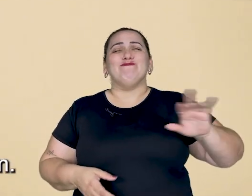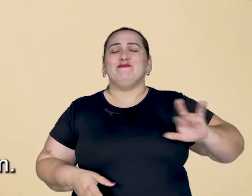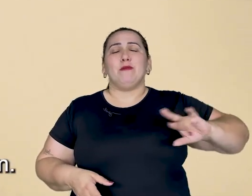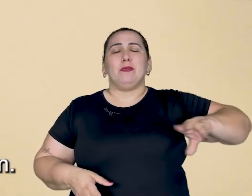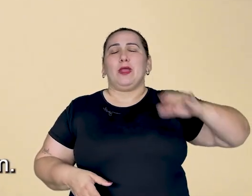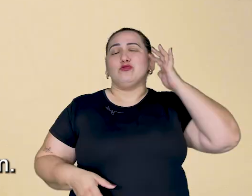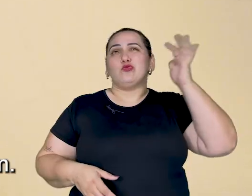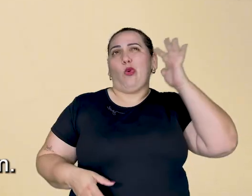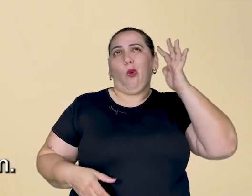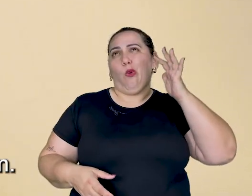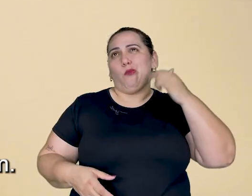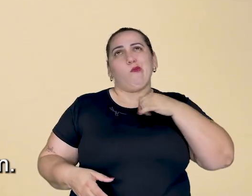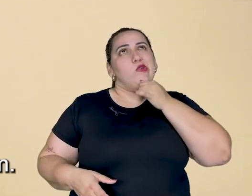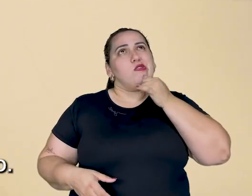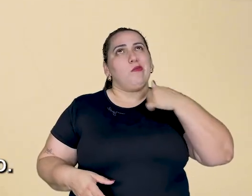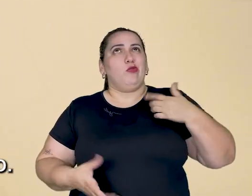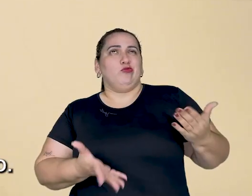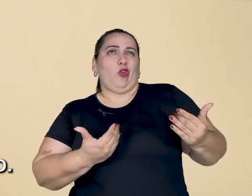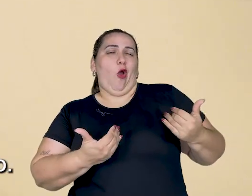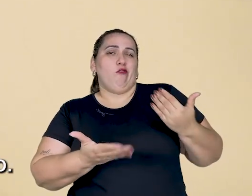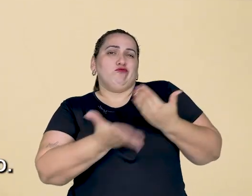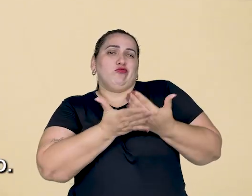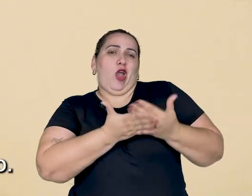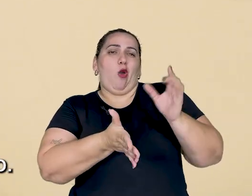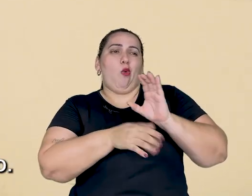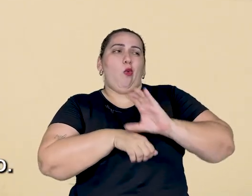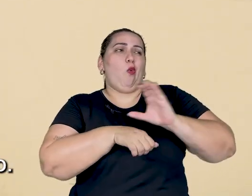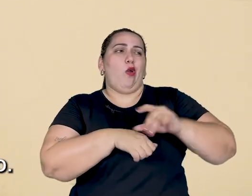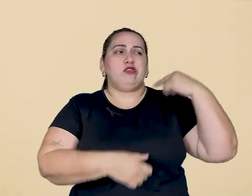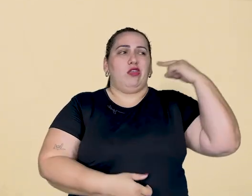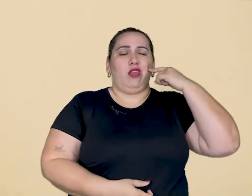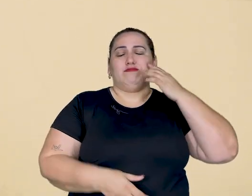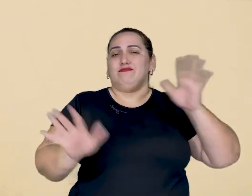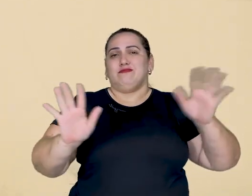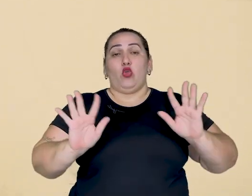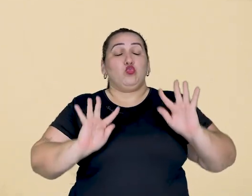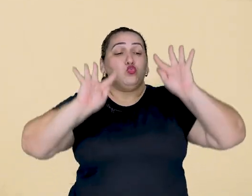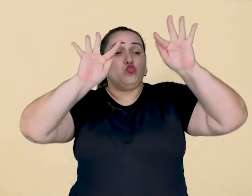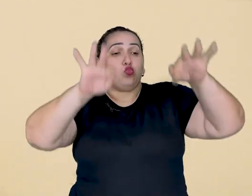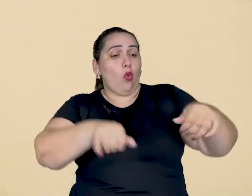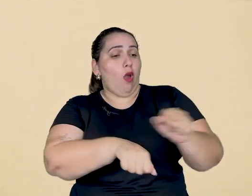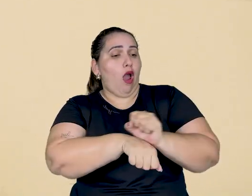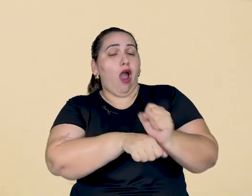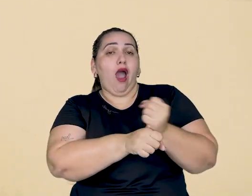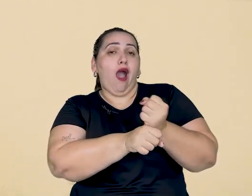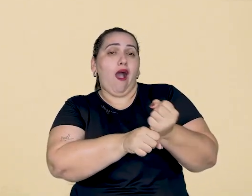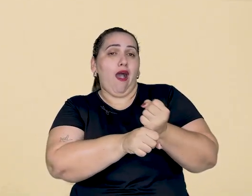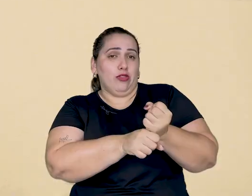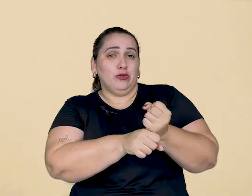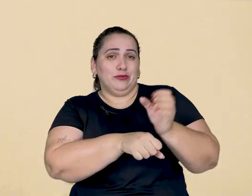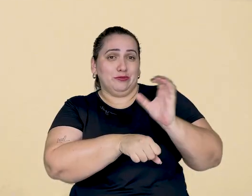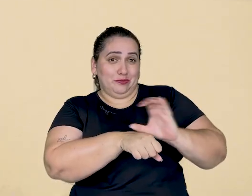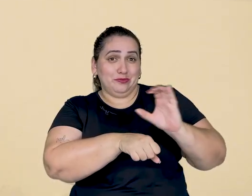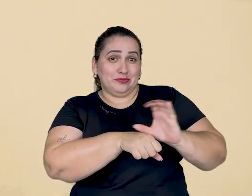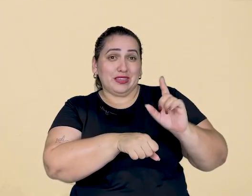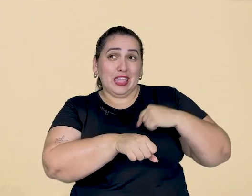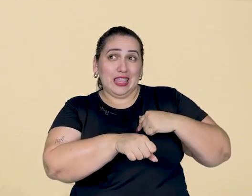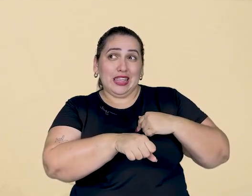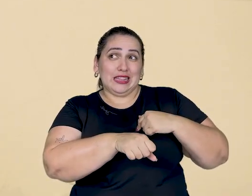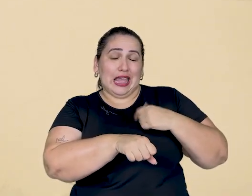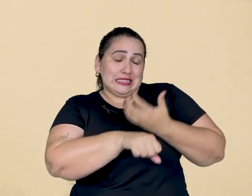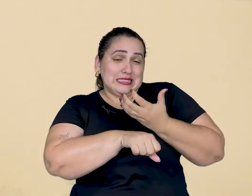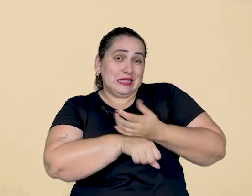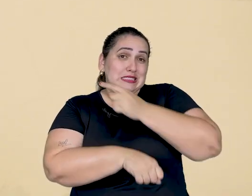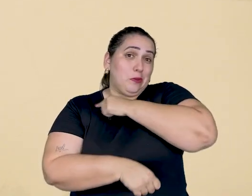era um sonho, vamos dizer assim, ainda como adolescente, fazer direito. No último ano de faculdade, eu me lembro que eu